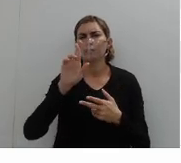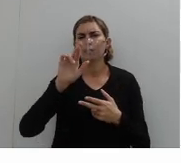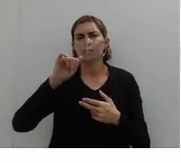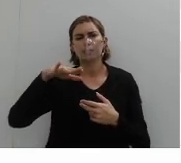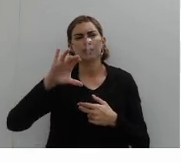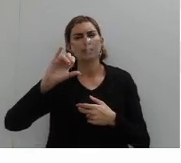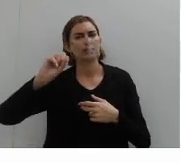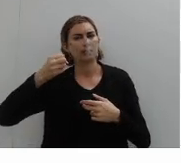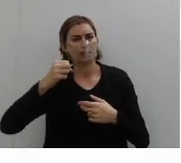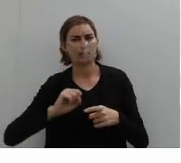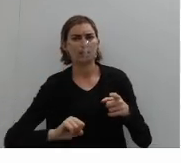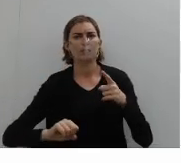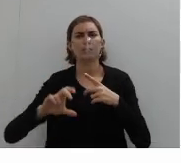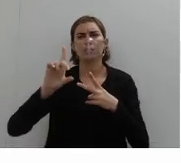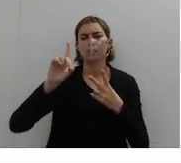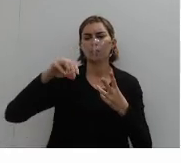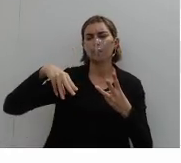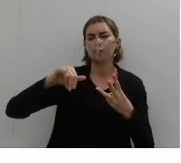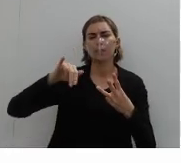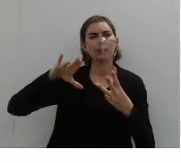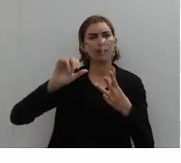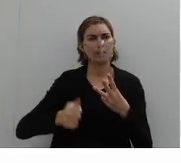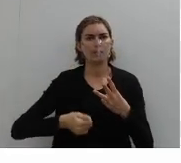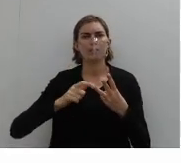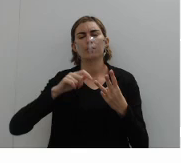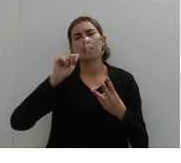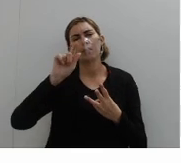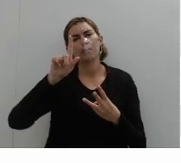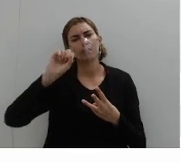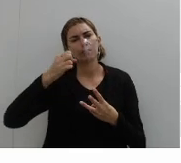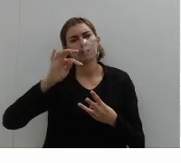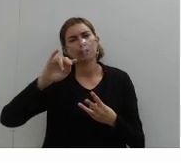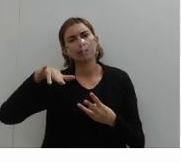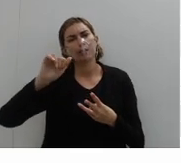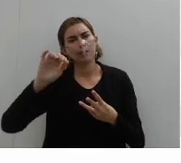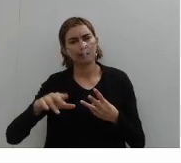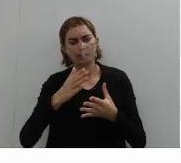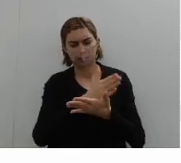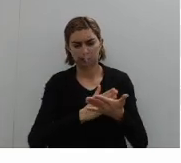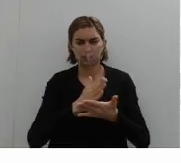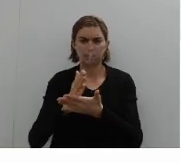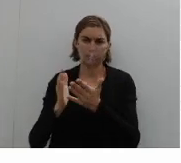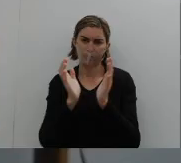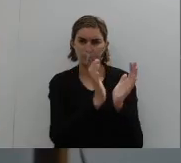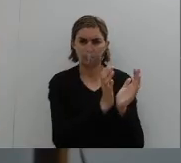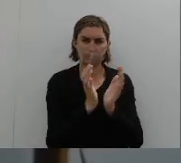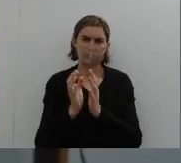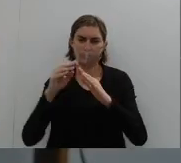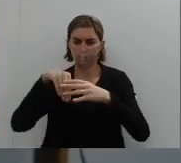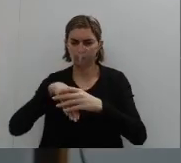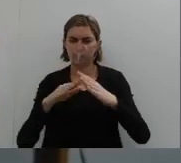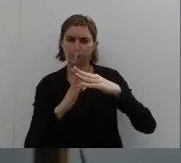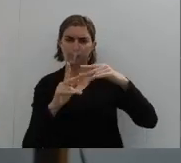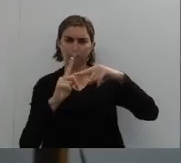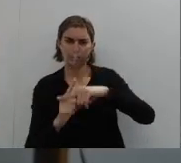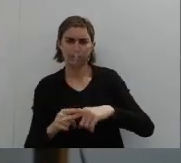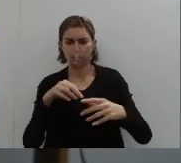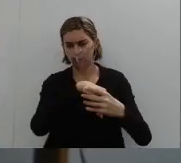franciscanos, dominicanos, agustinianos são as divisões dentro da igreja